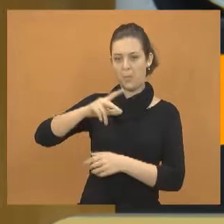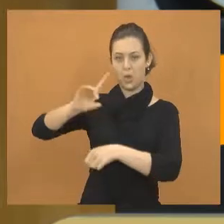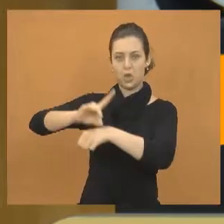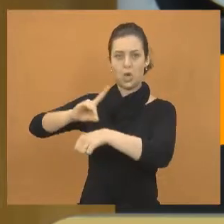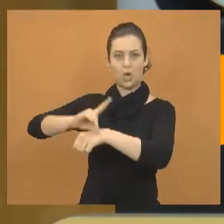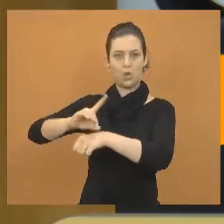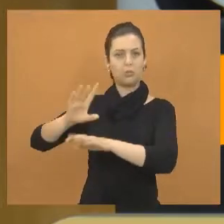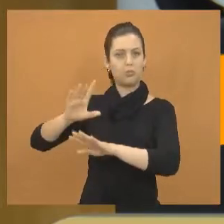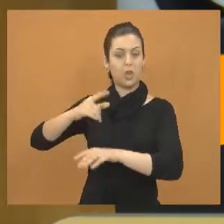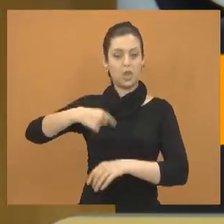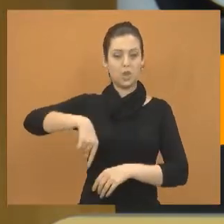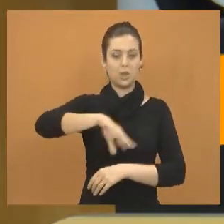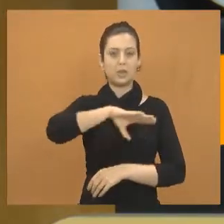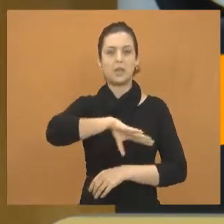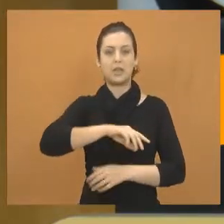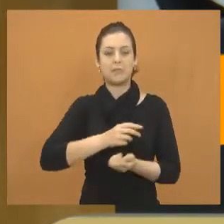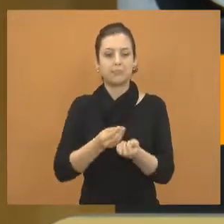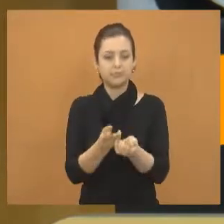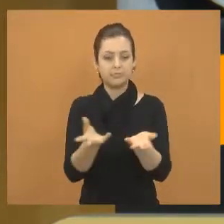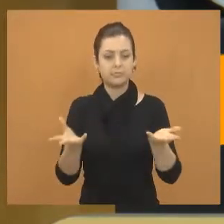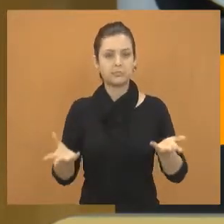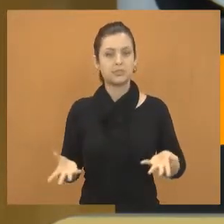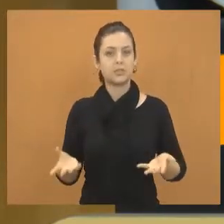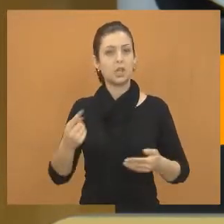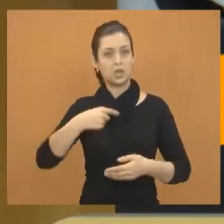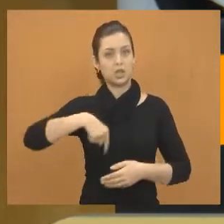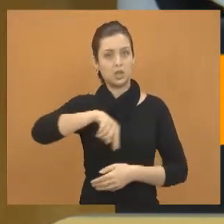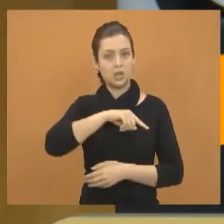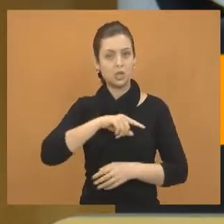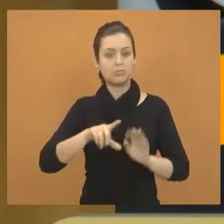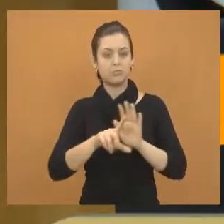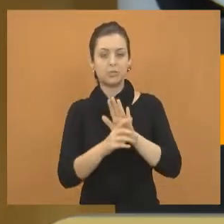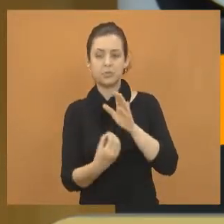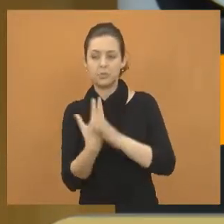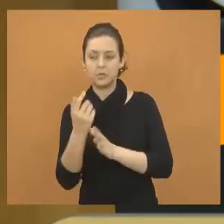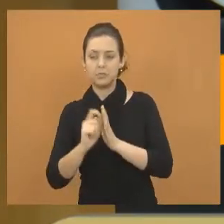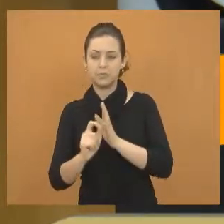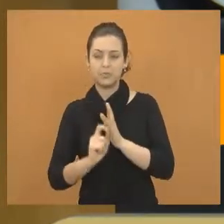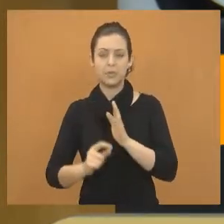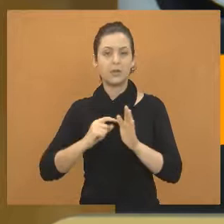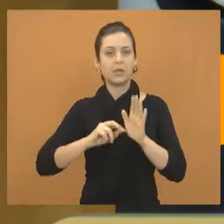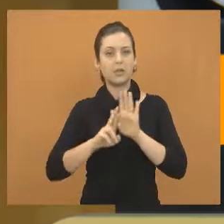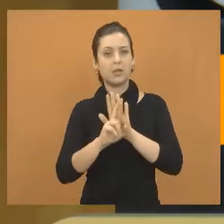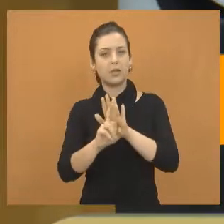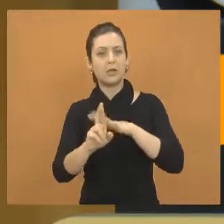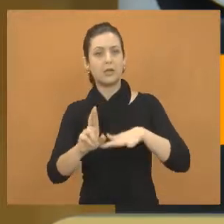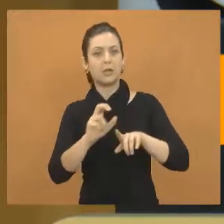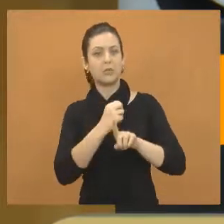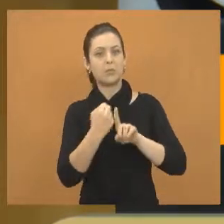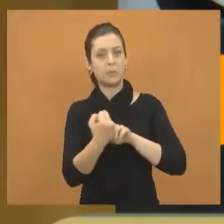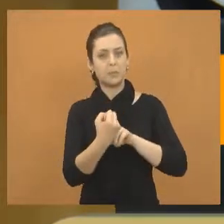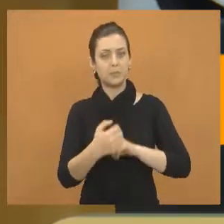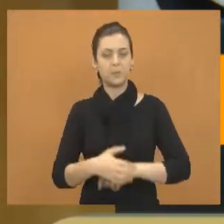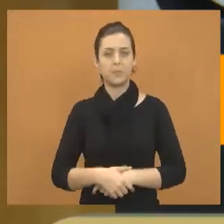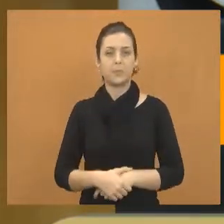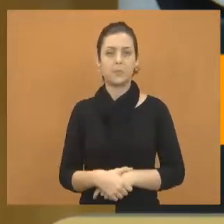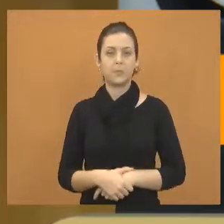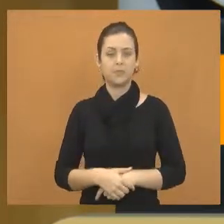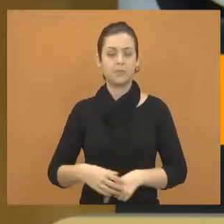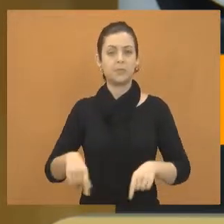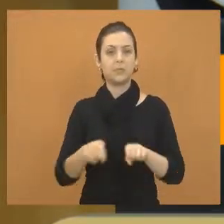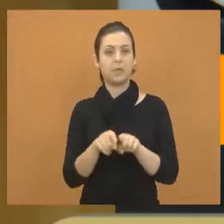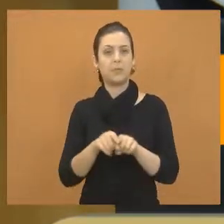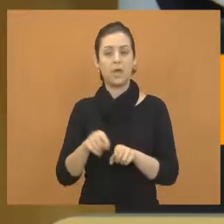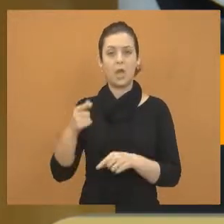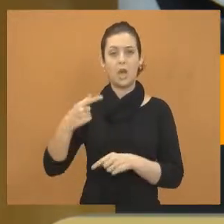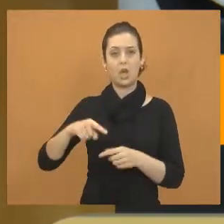da nossa cidade. E aqui dentro do Poder Legislativo está a representação da nossa sociedade. Também tem